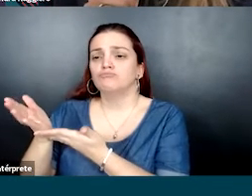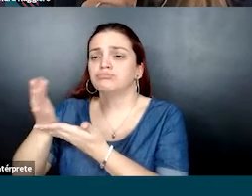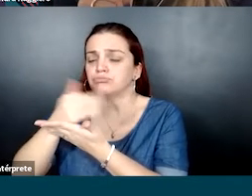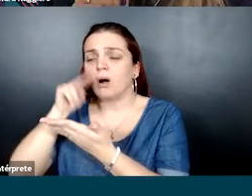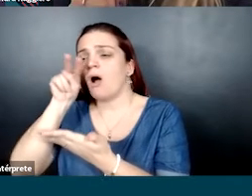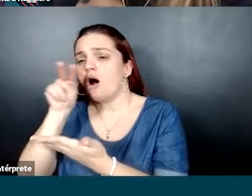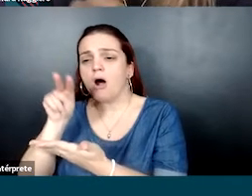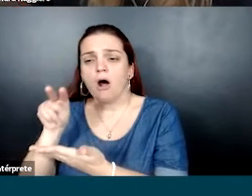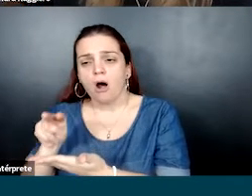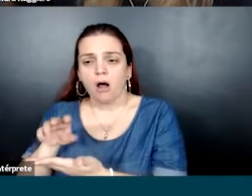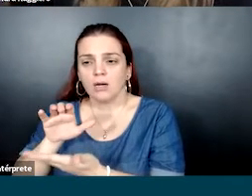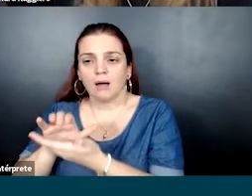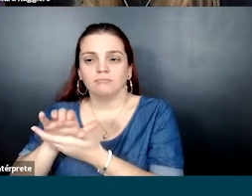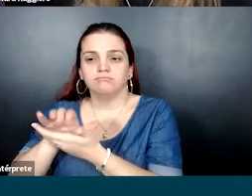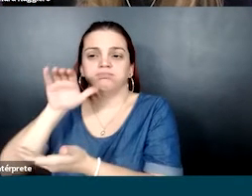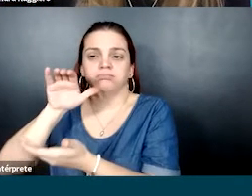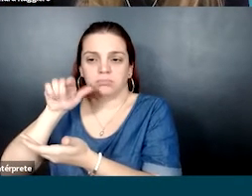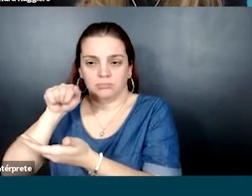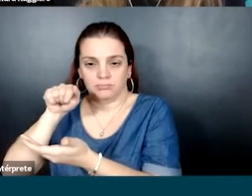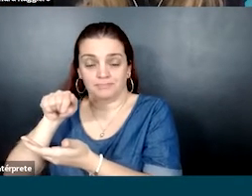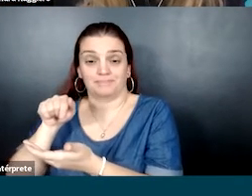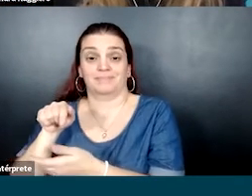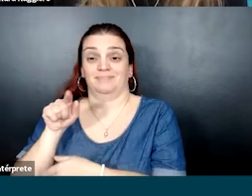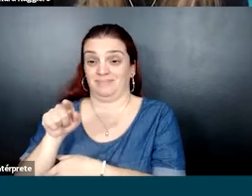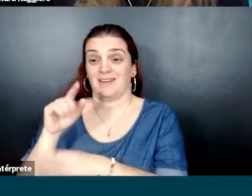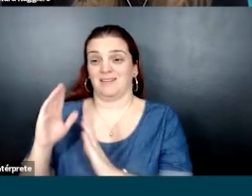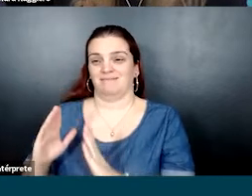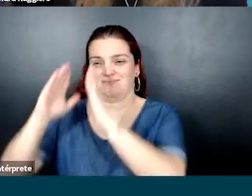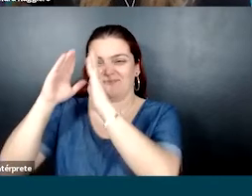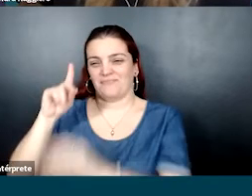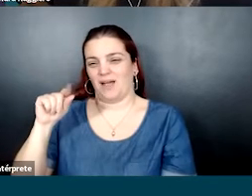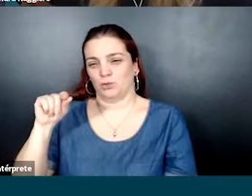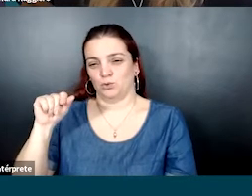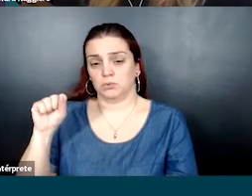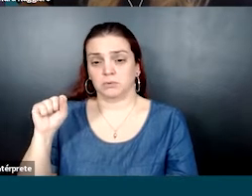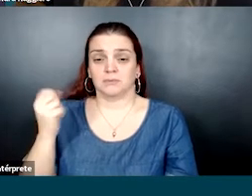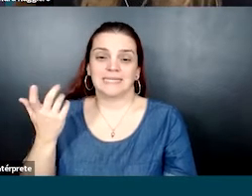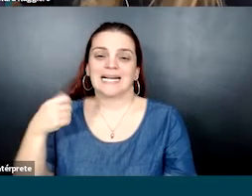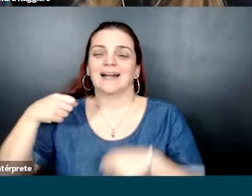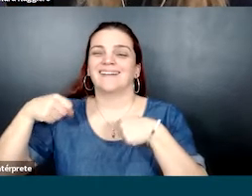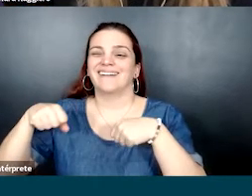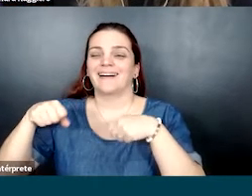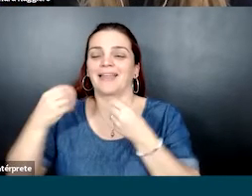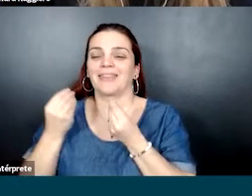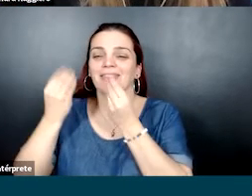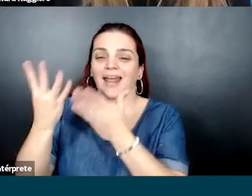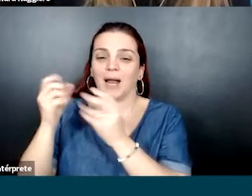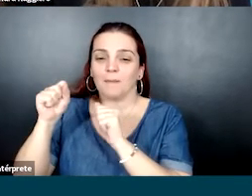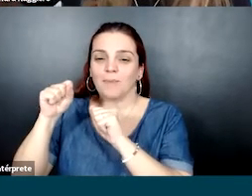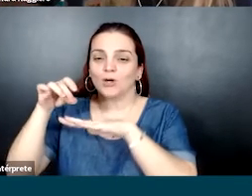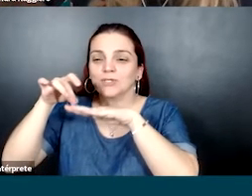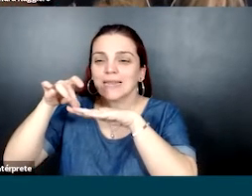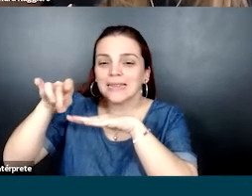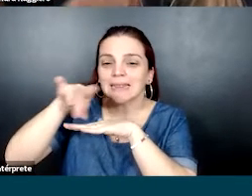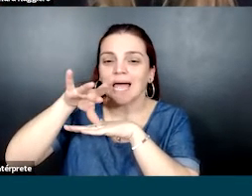de dados, certo? Então, aqui, nessa fase, o nosso entregador pode deixar um pouquinho de